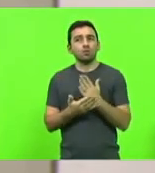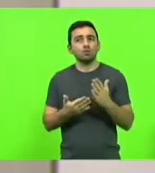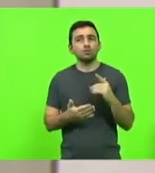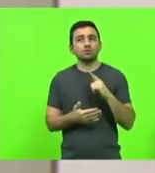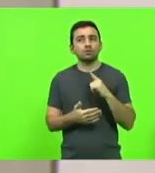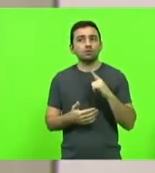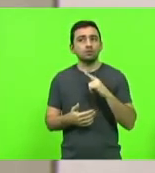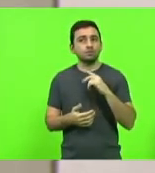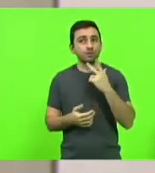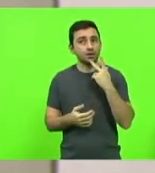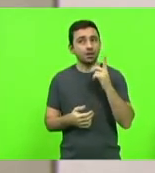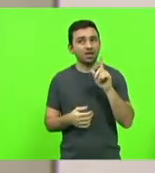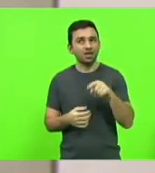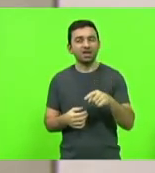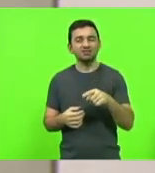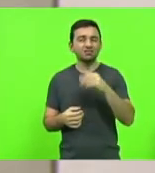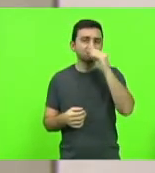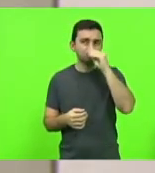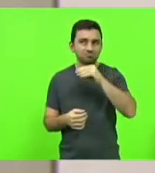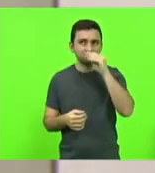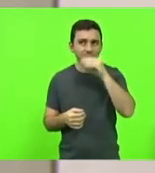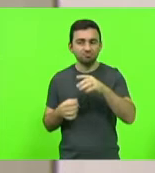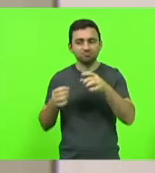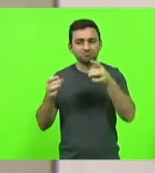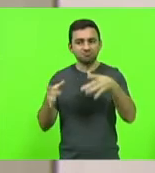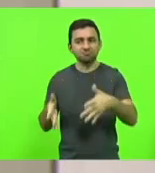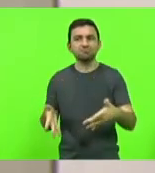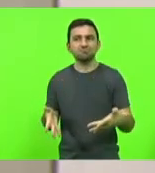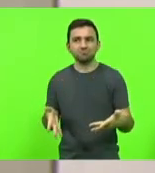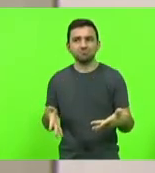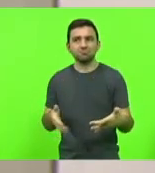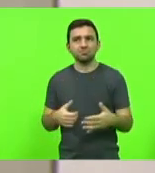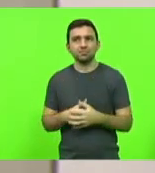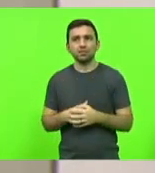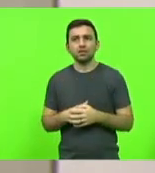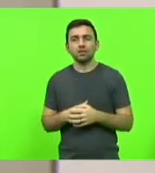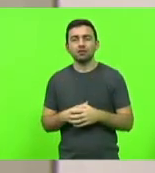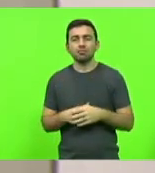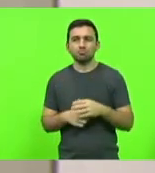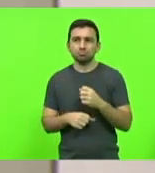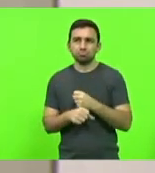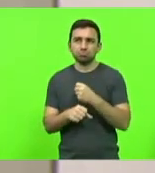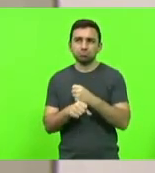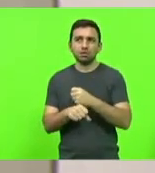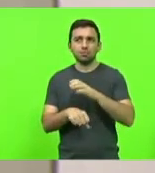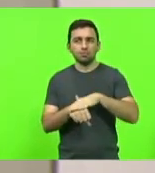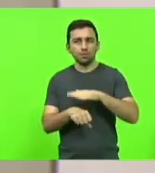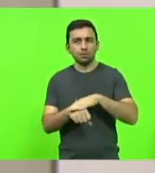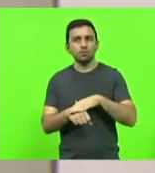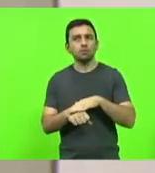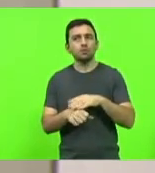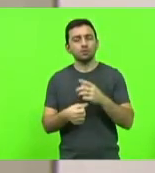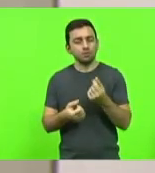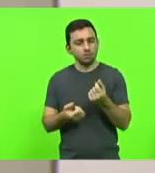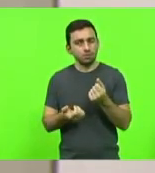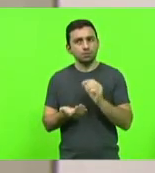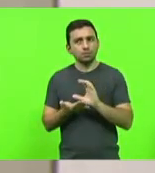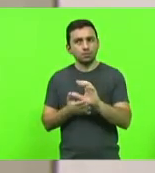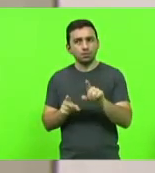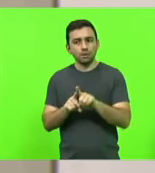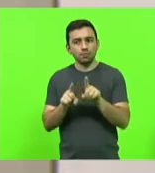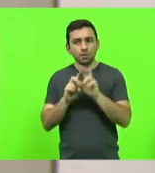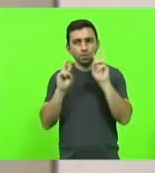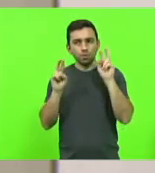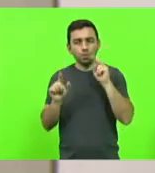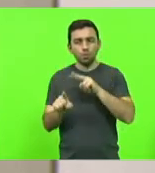dizer, de descaso. Descaso operacional e descaso até por falta de recurso e de um olhar diferenciado do